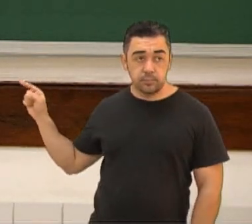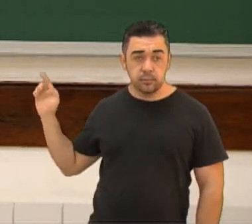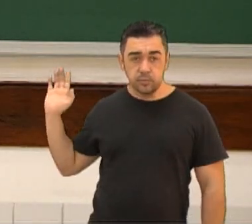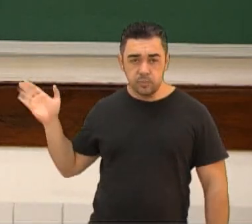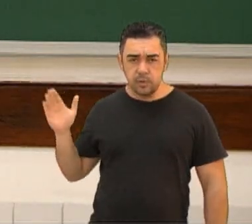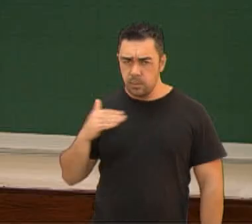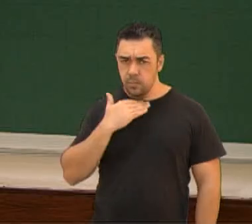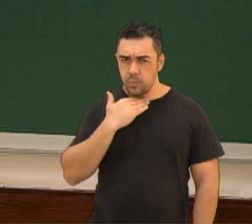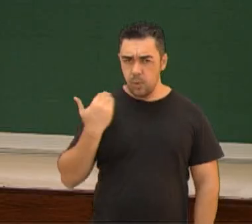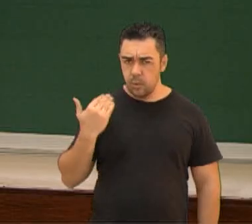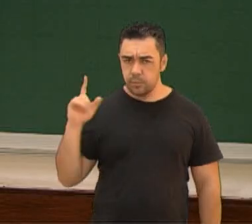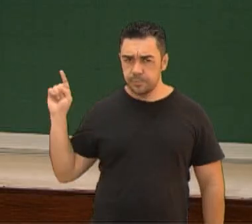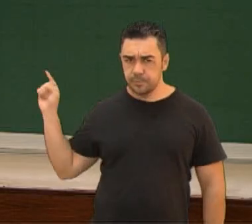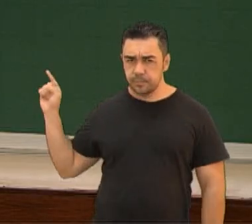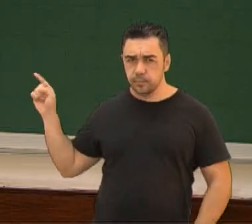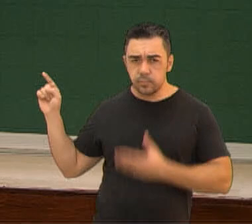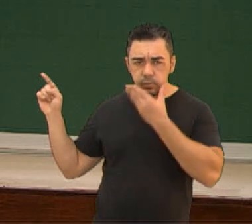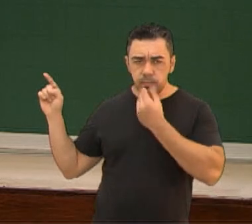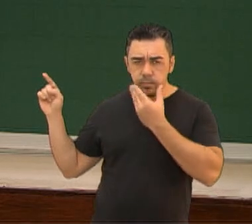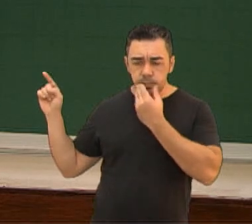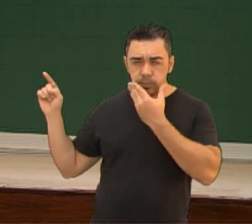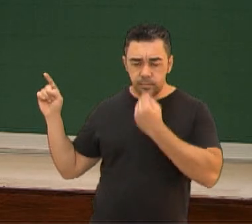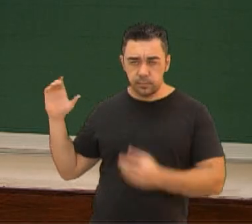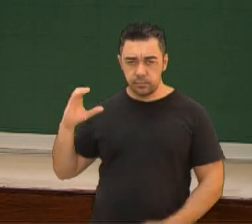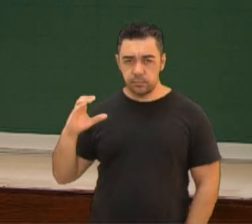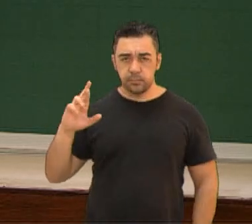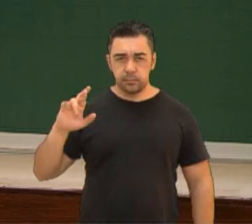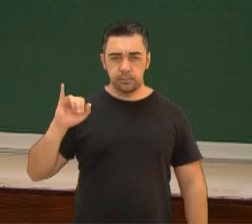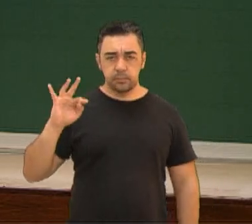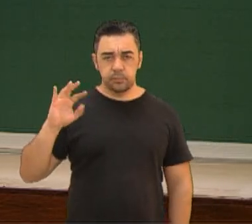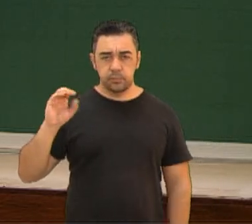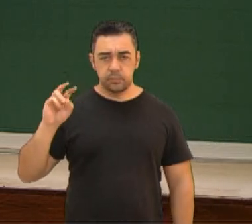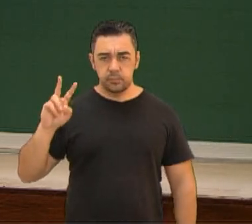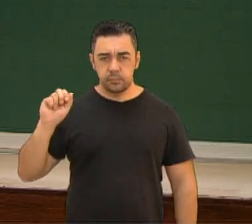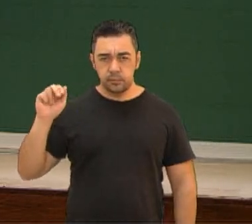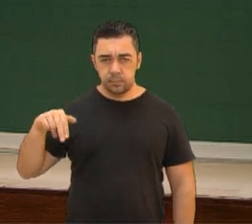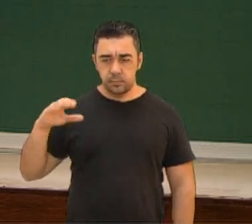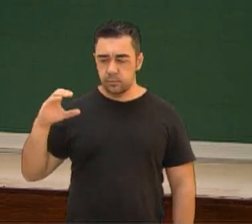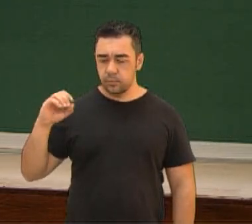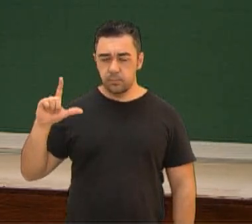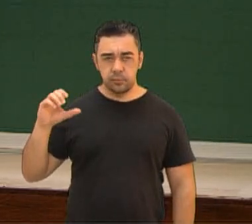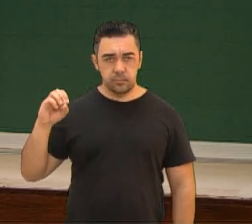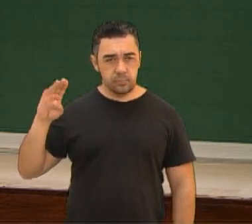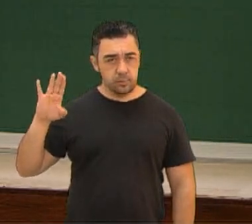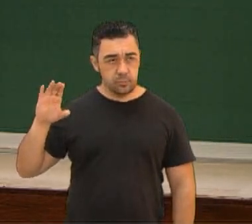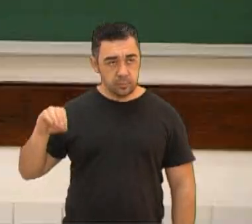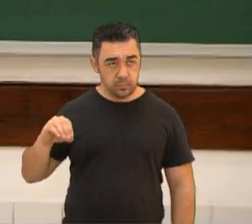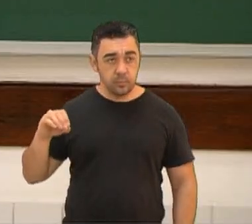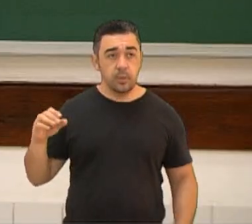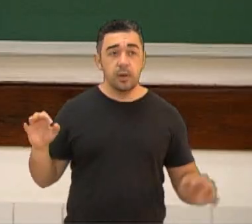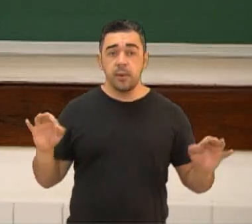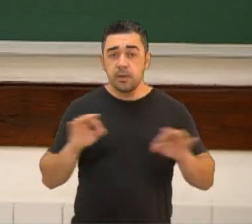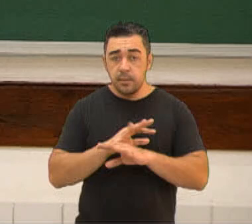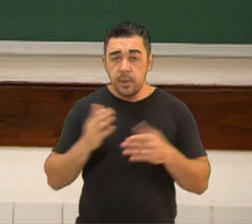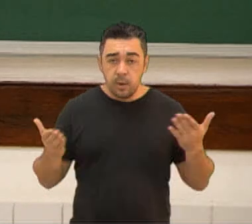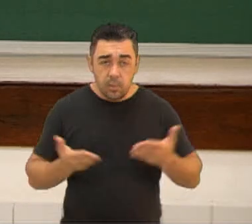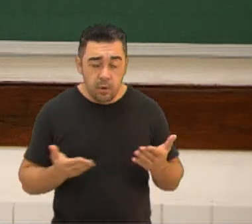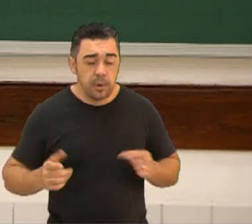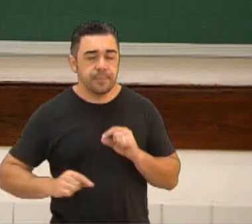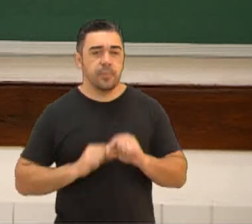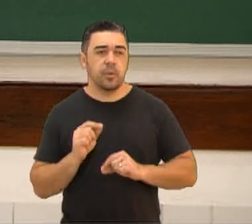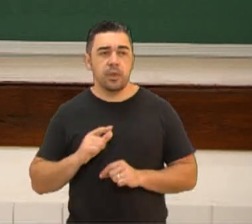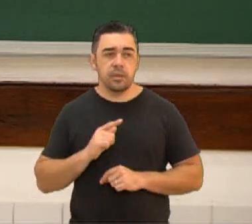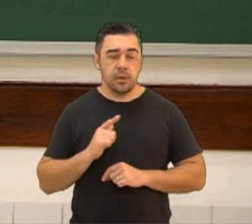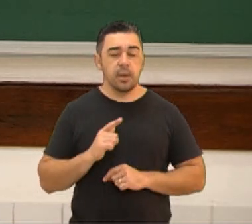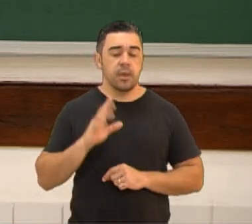logo depois o Cristóvão Colombo já havia morrido dele, E para a gente encerrar esse conteúdo, a gente vai para